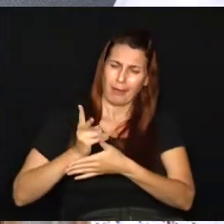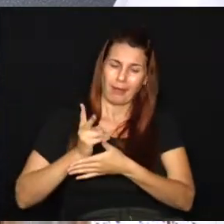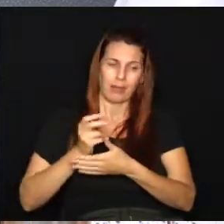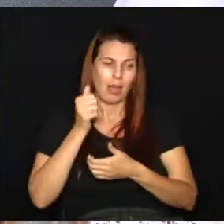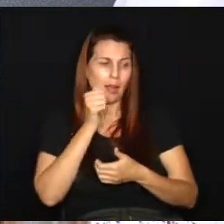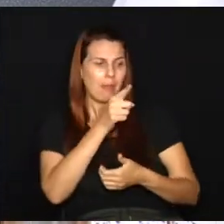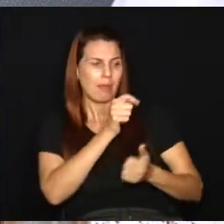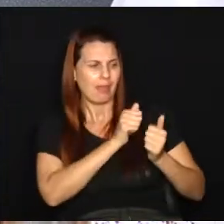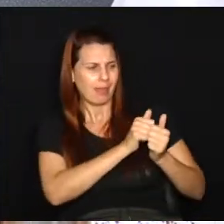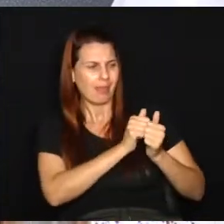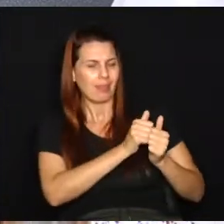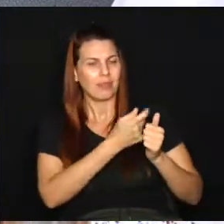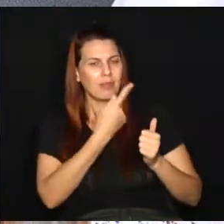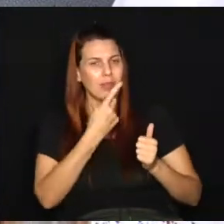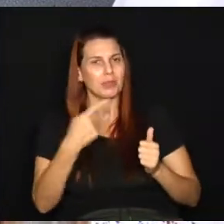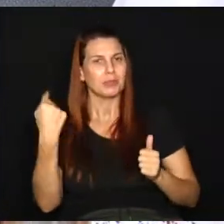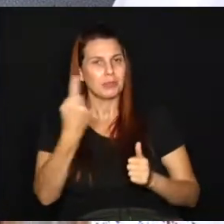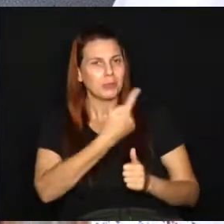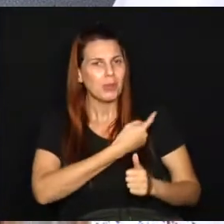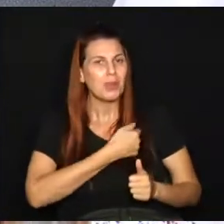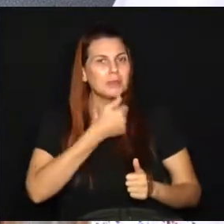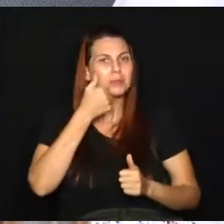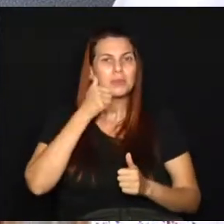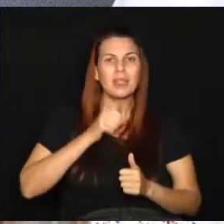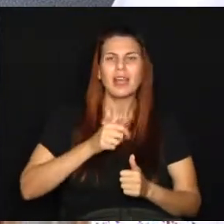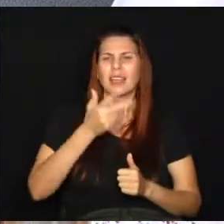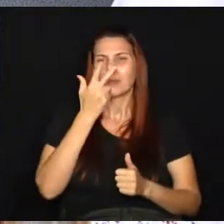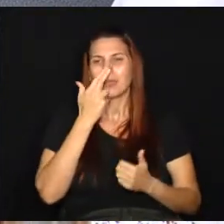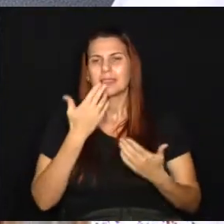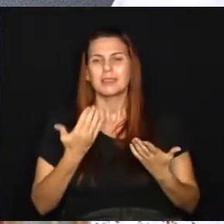acho que nós, as mulheres, somos as que mais